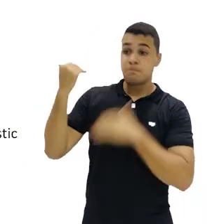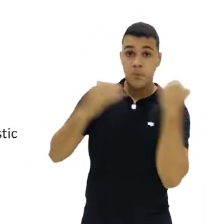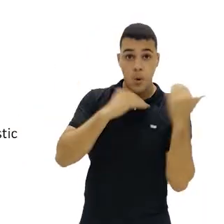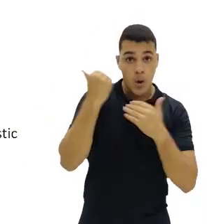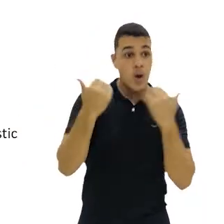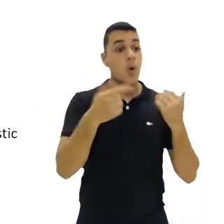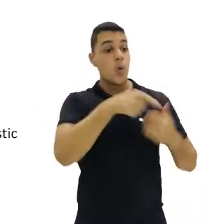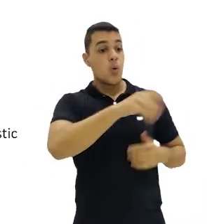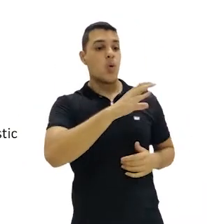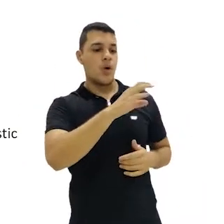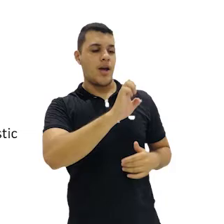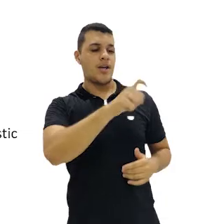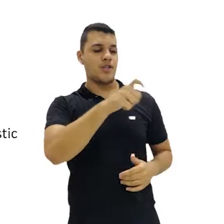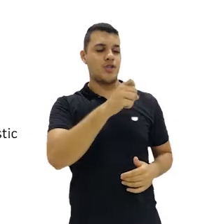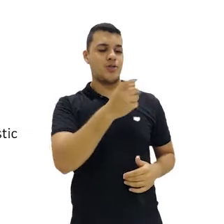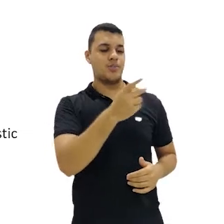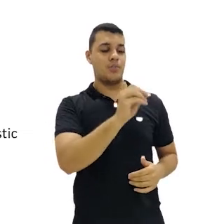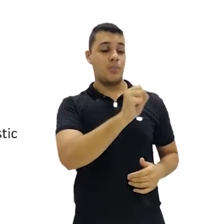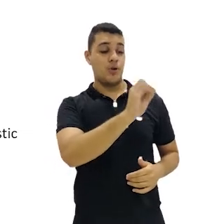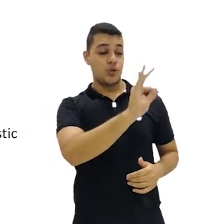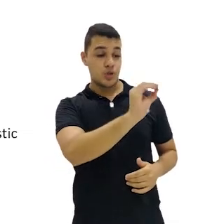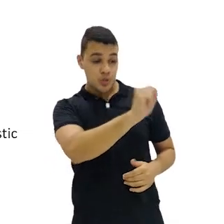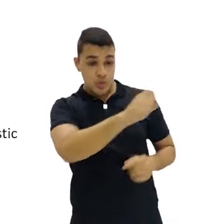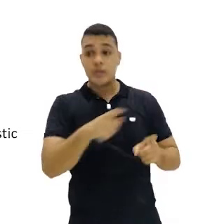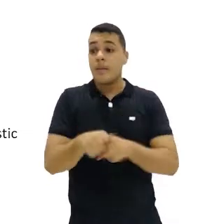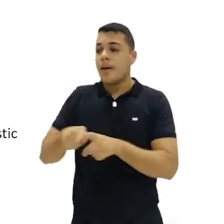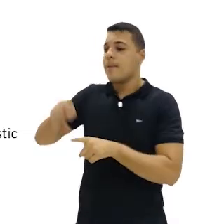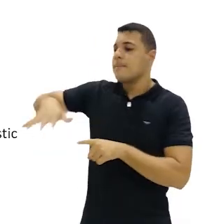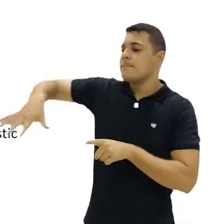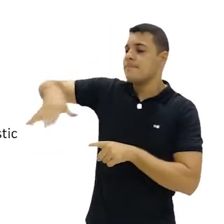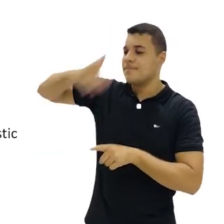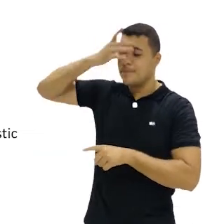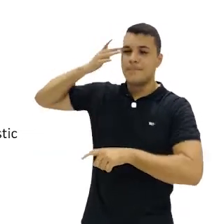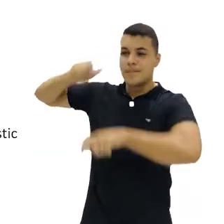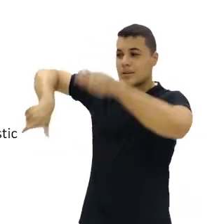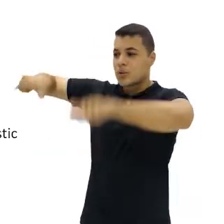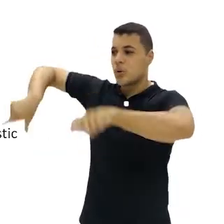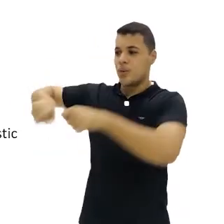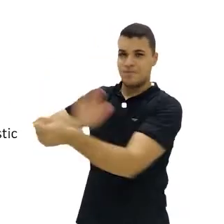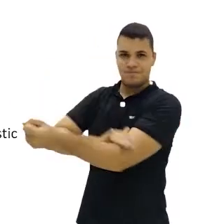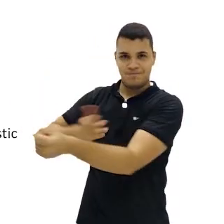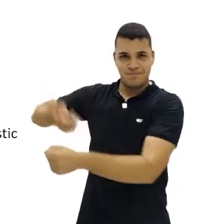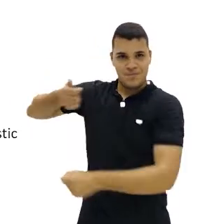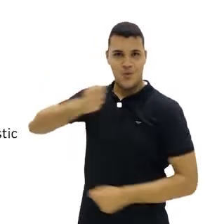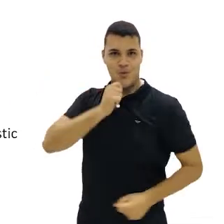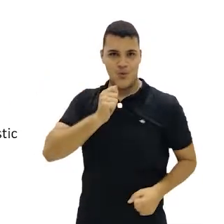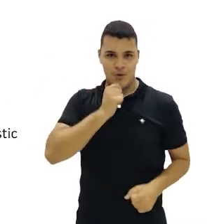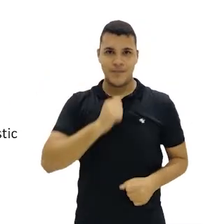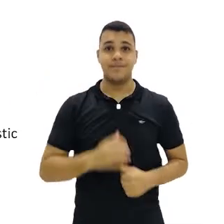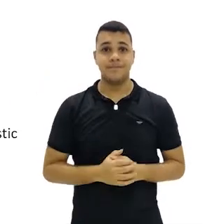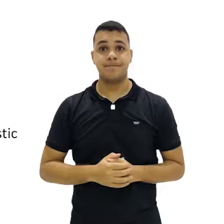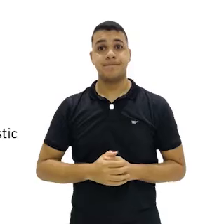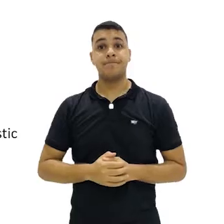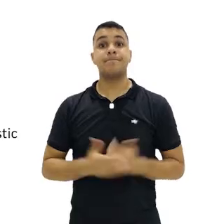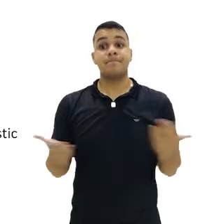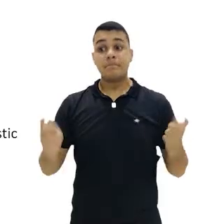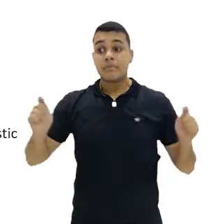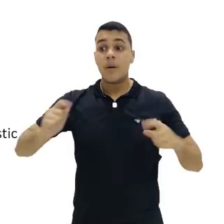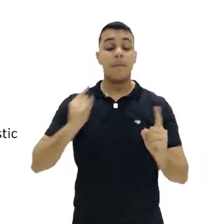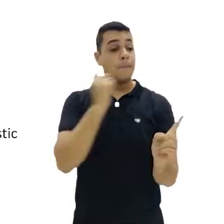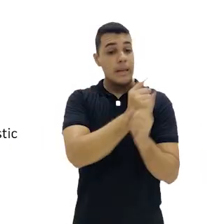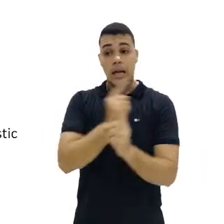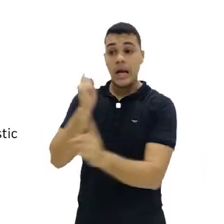expostos, que eram os normotensos. E o que a gente vê que 32 de 138 que